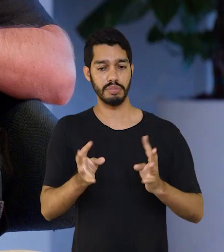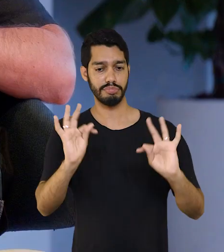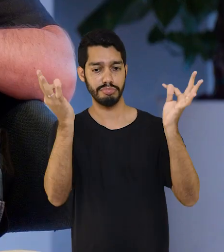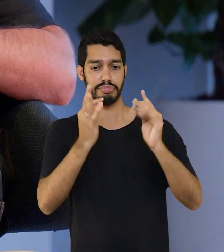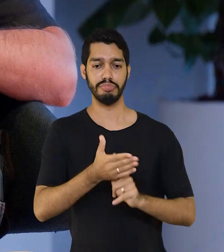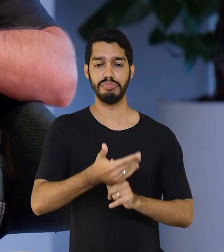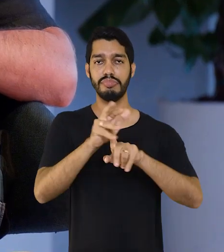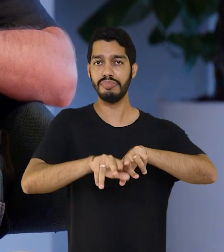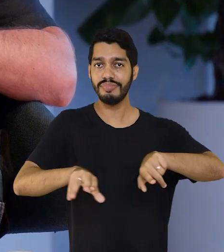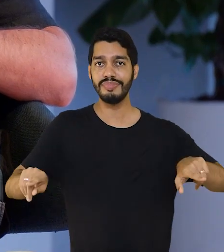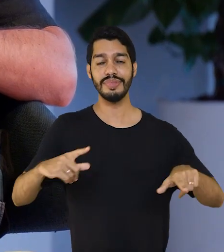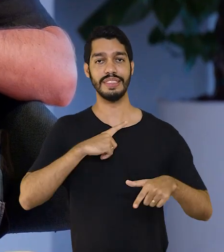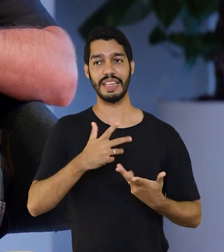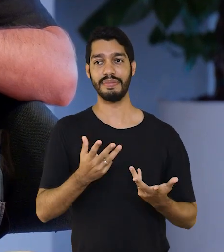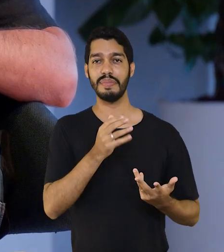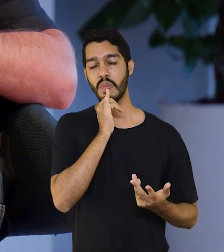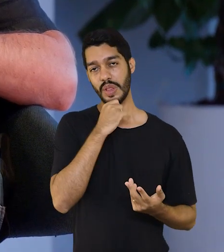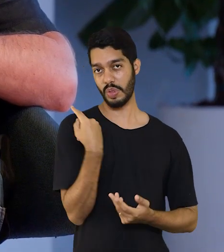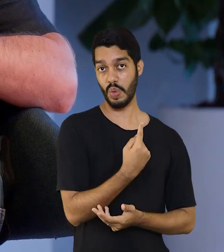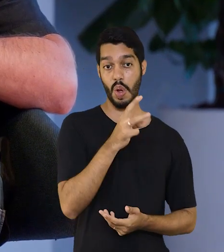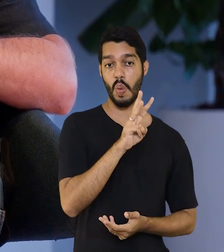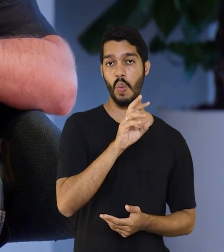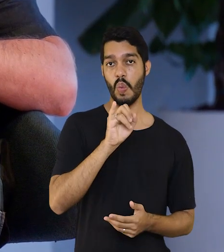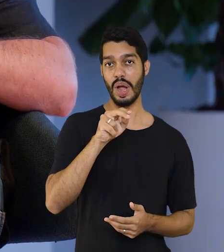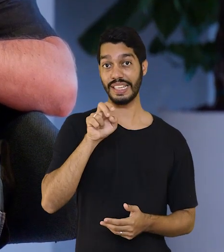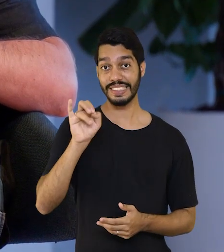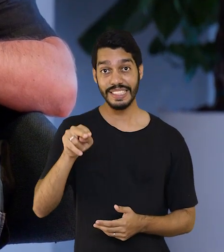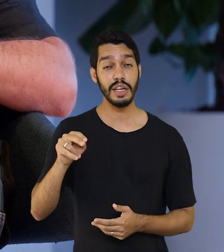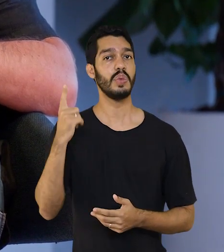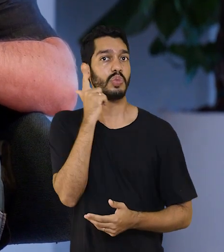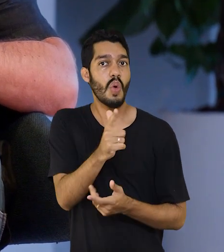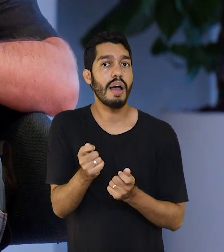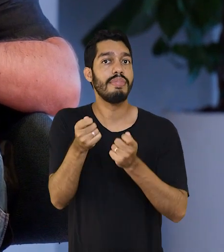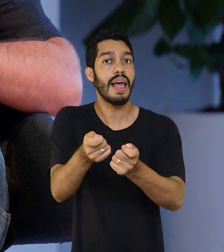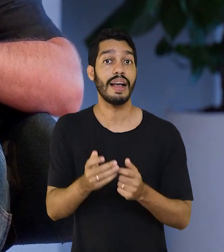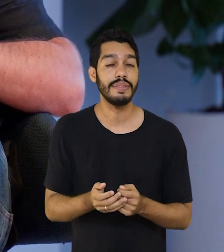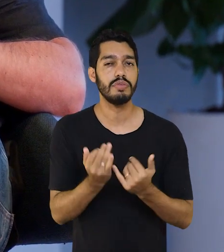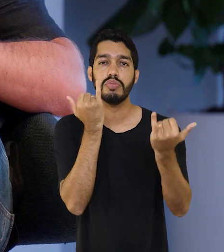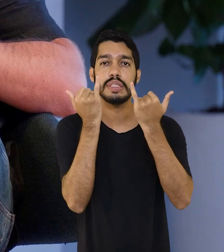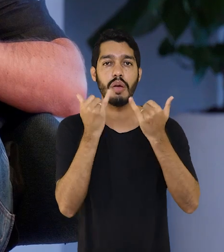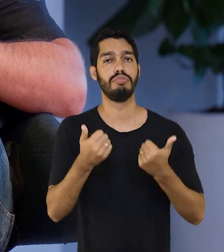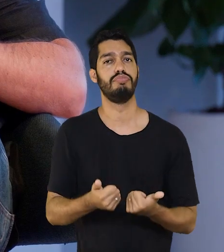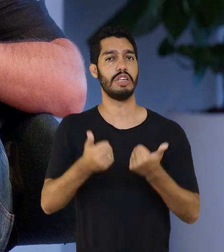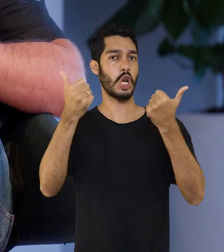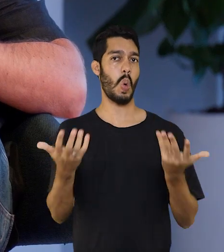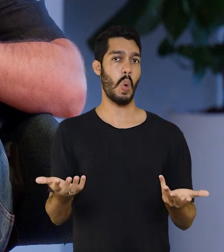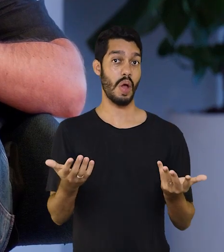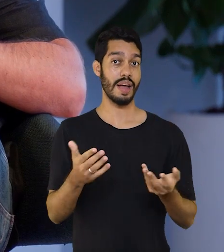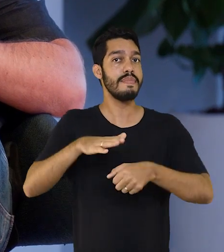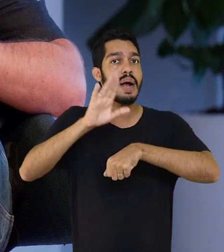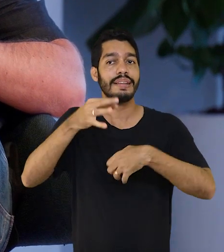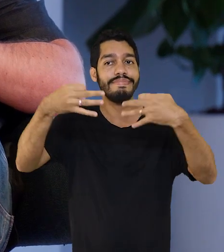mudou. O que essas novas tecnologias, né, o que, né, soluções como a Winning conseguem